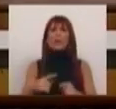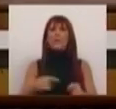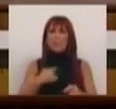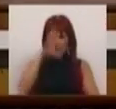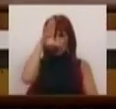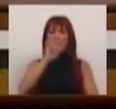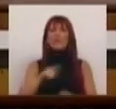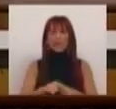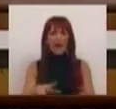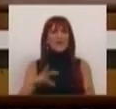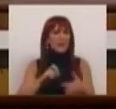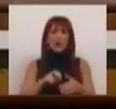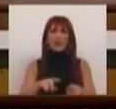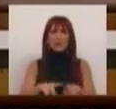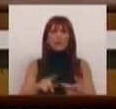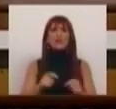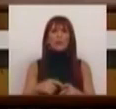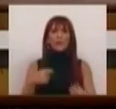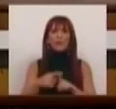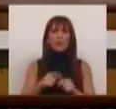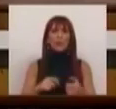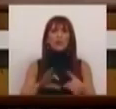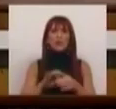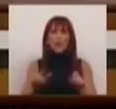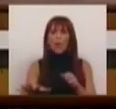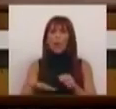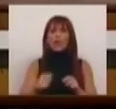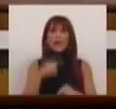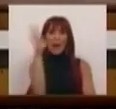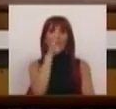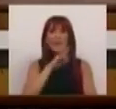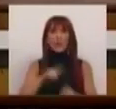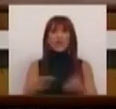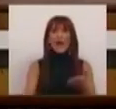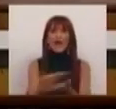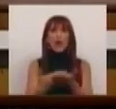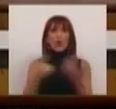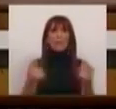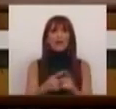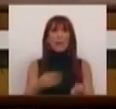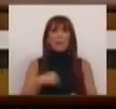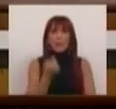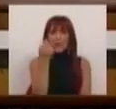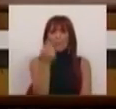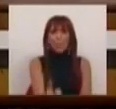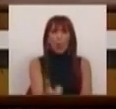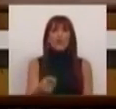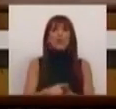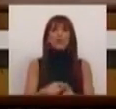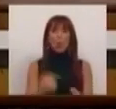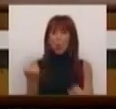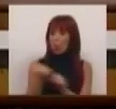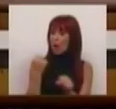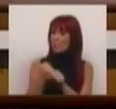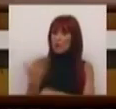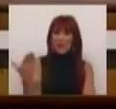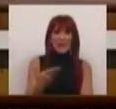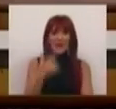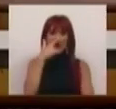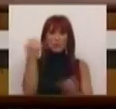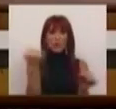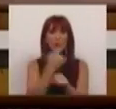Governo, têm dado mostras para combater possíveis contornos de práticas económicas pouco preocupadas com o emprego e os direitos